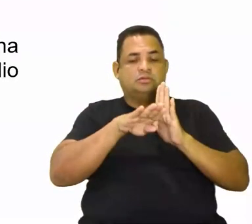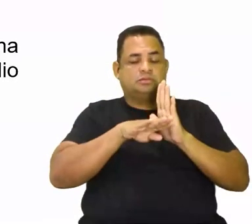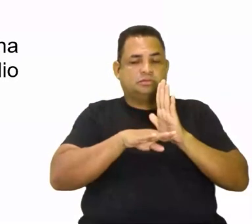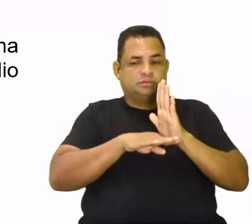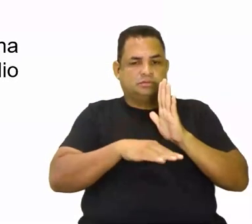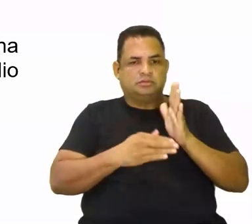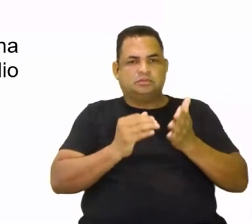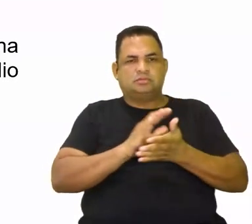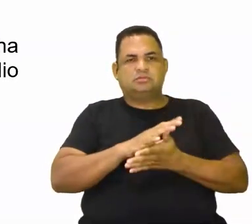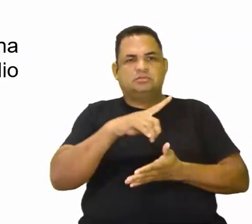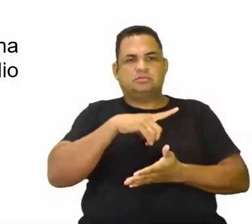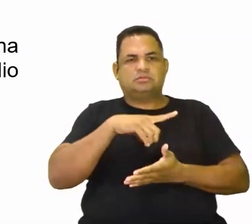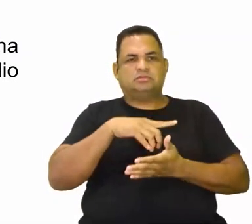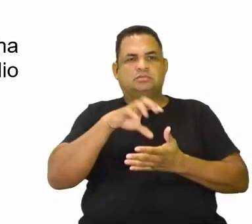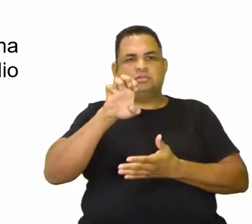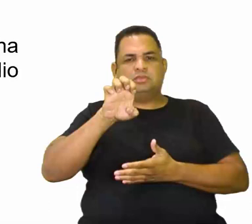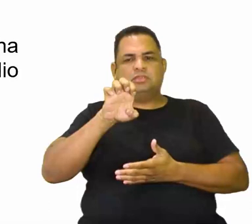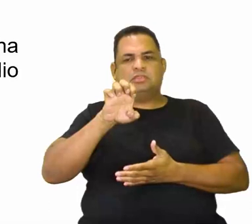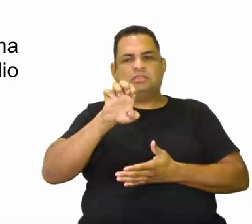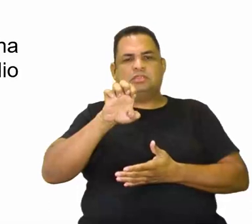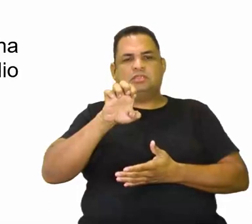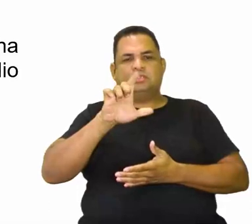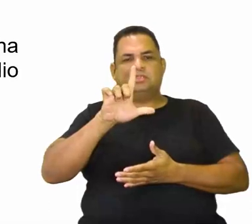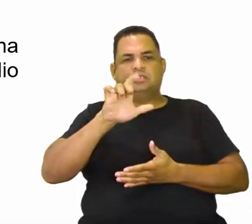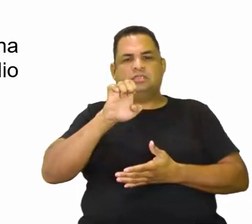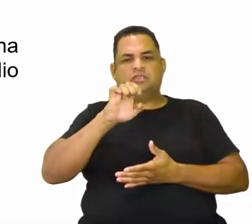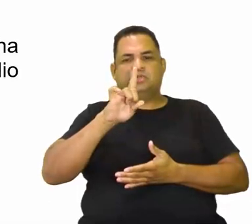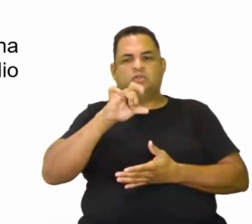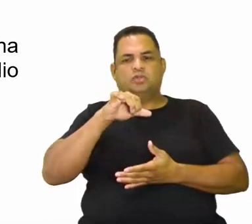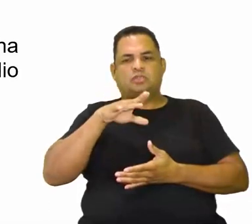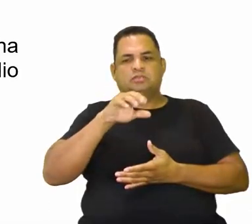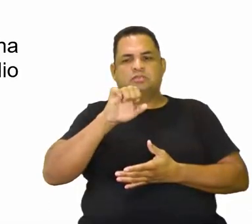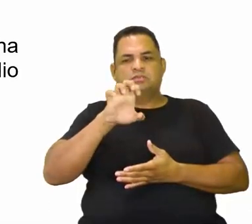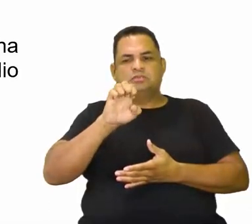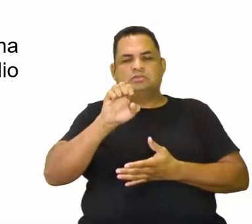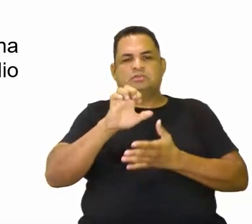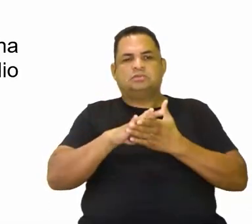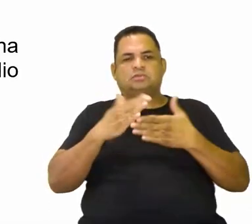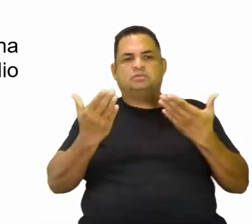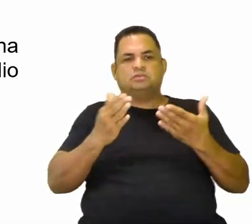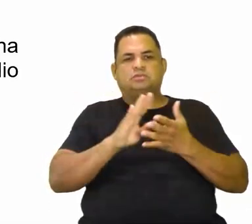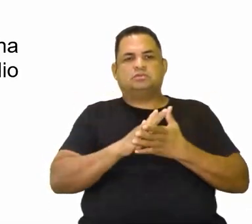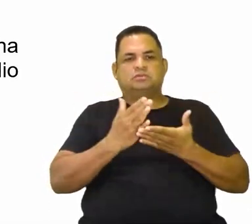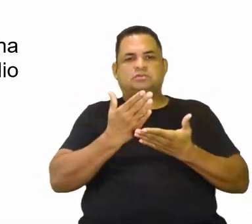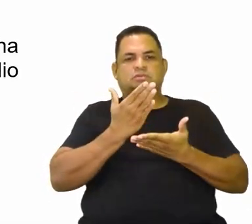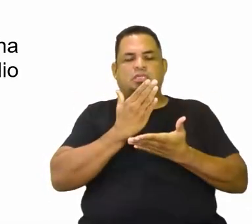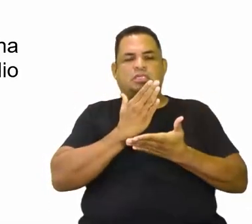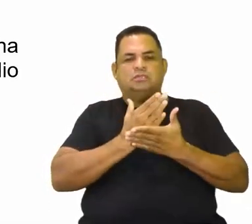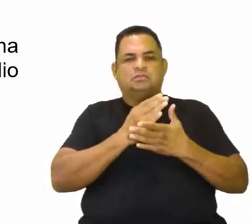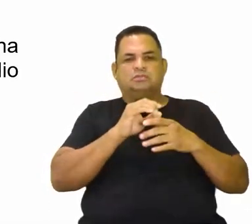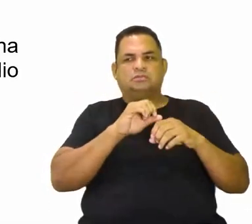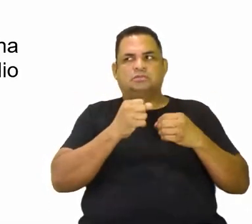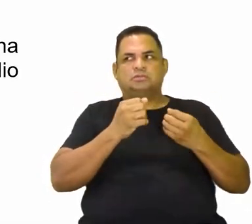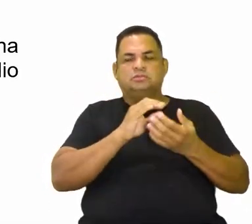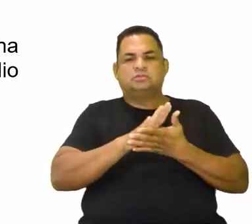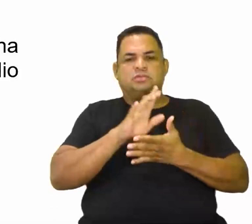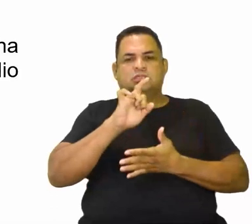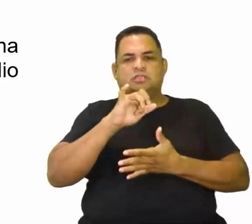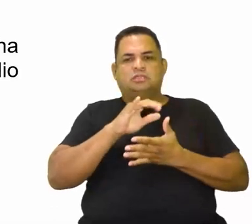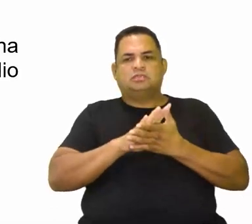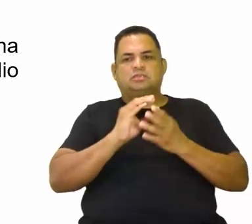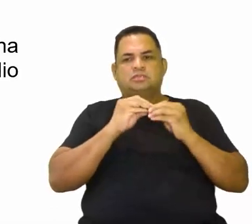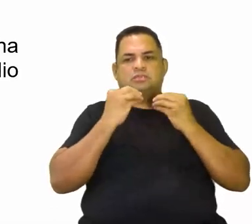aí entra a eletrólise, que vai ser a reação na qual a quebra, que nós chamamos de lise, né,